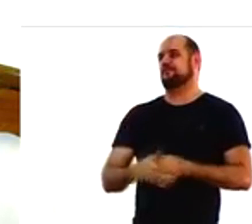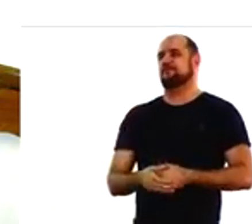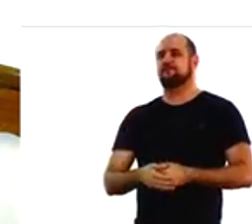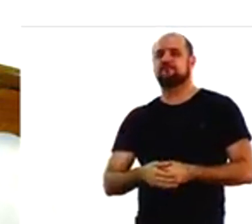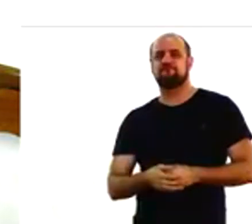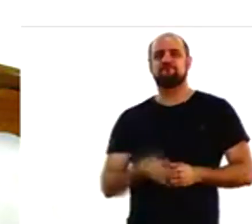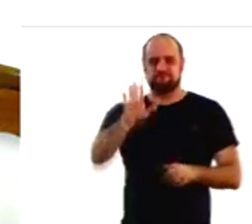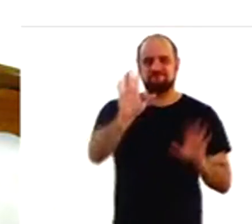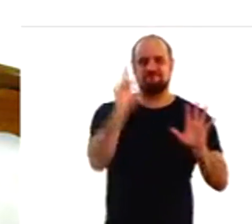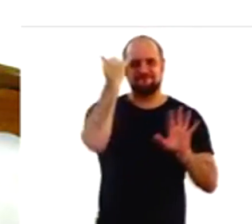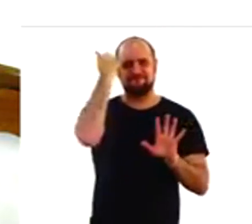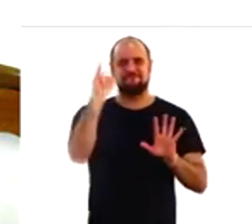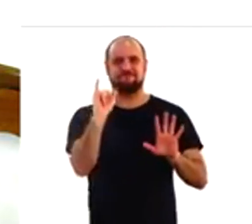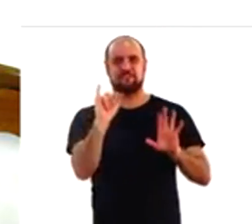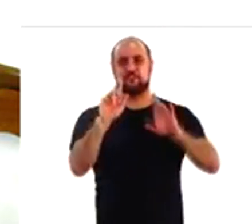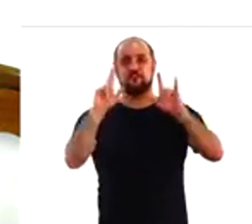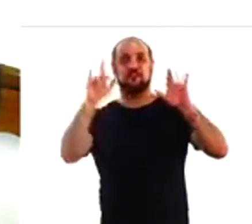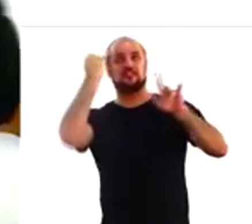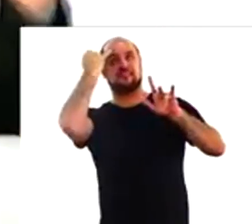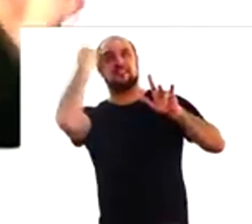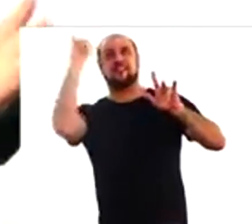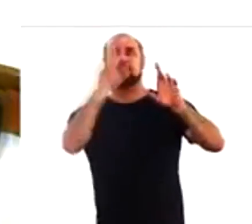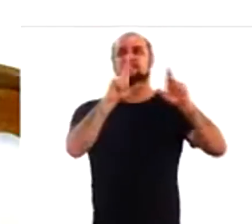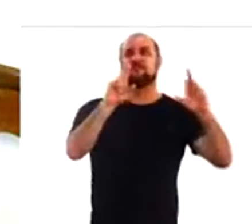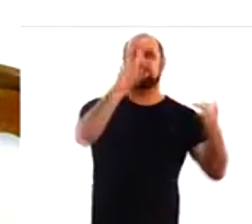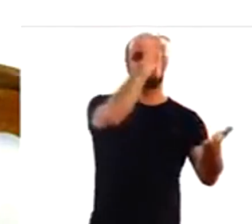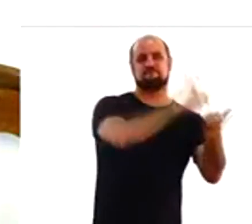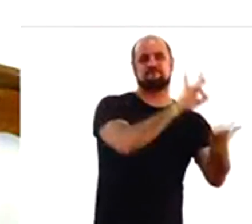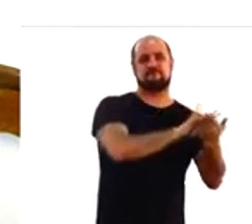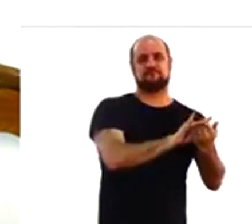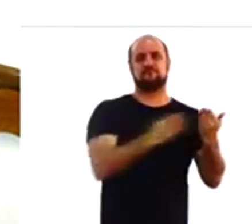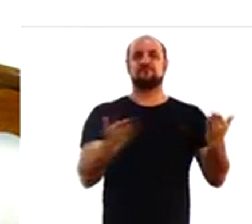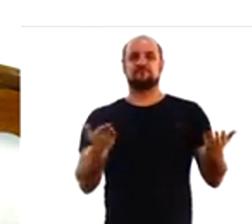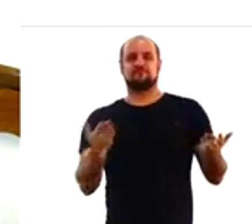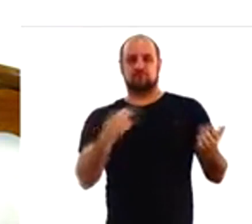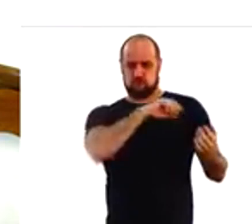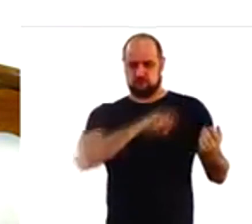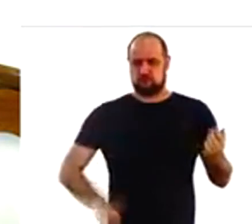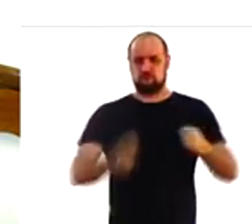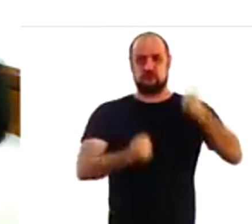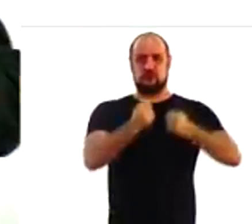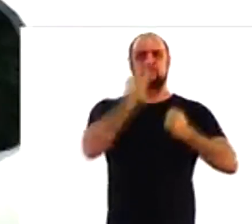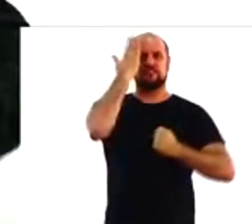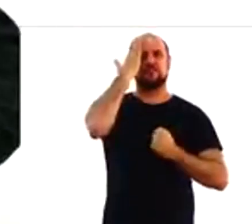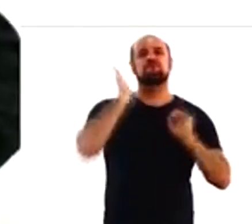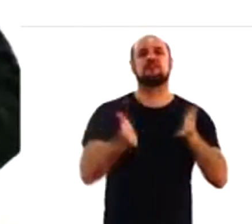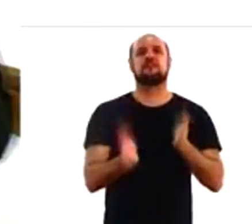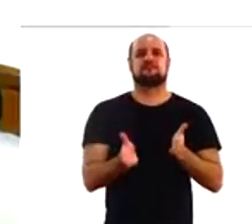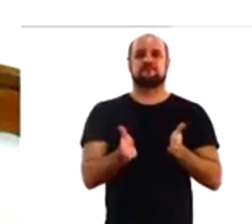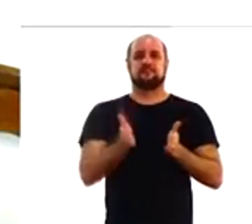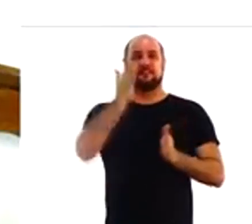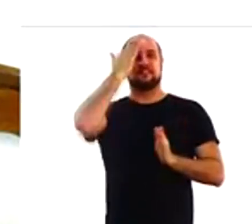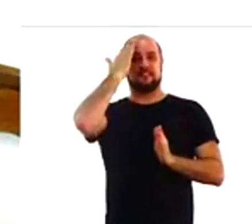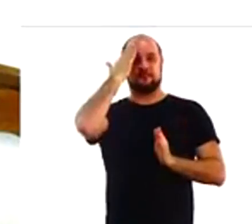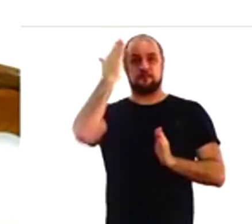entre conceito e realidade? Todos sabem que tem que usar cinto de segurança. Todos sabem que num choque o peso da